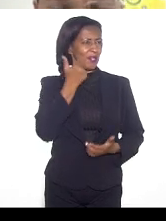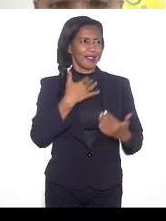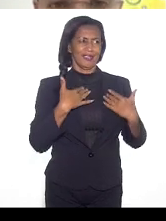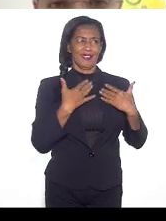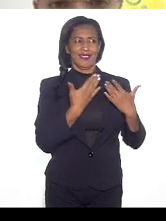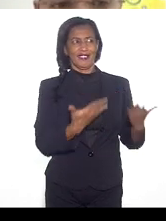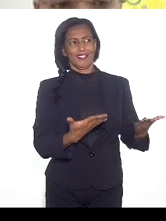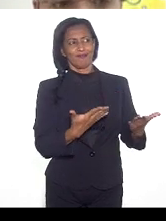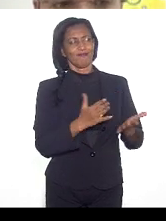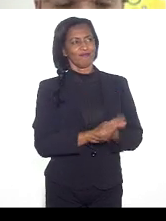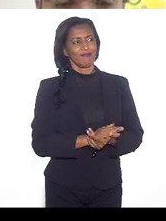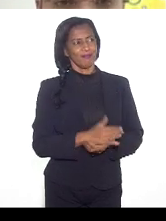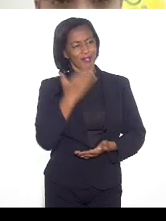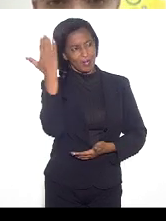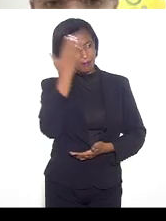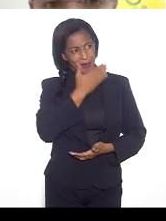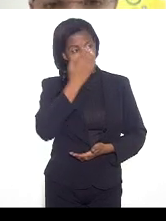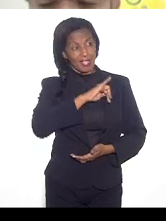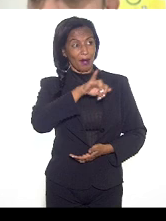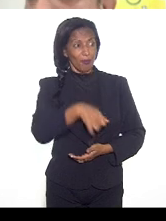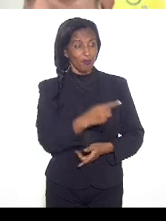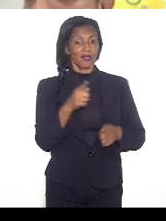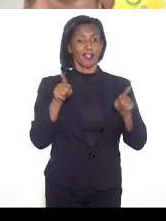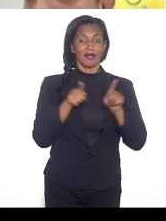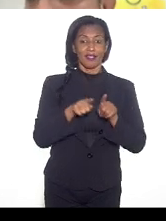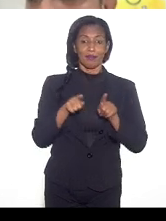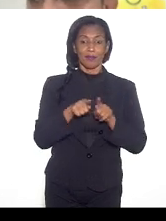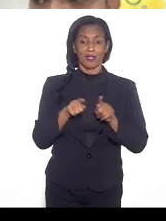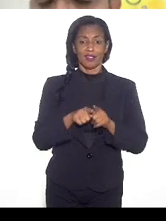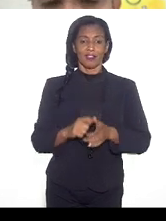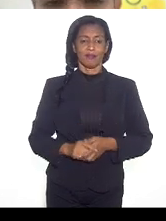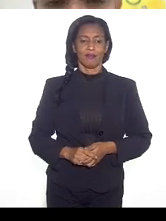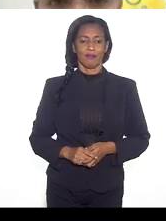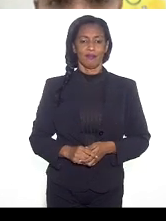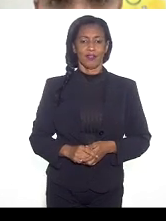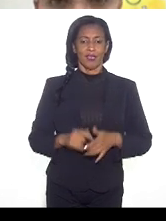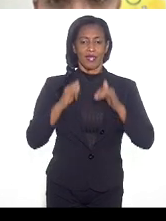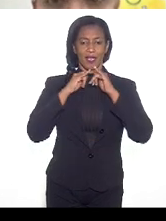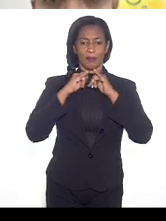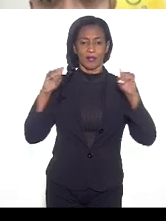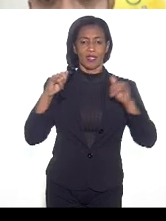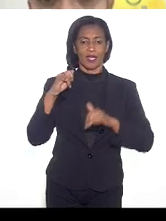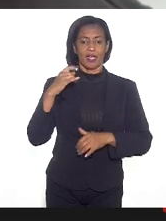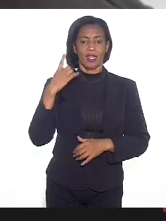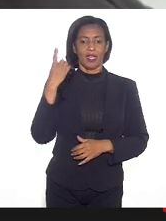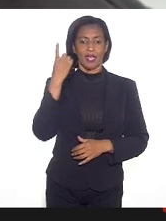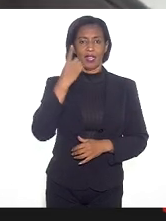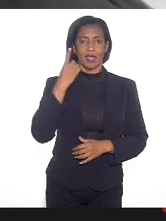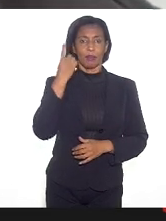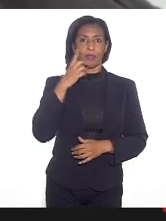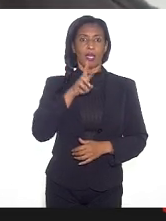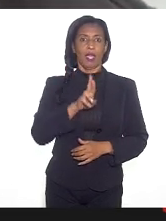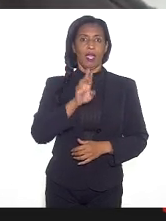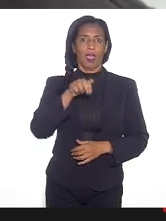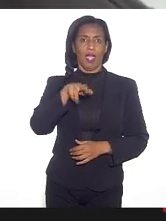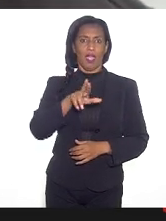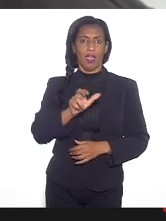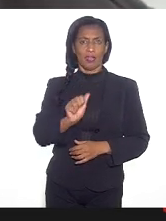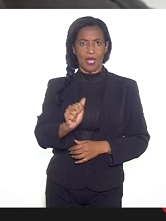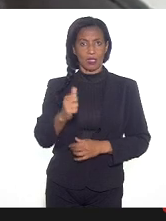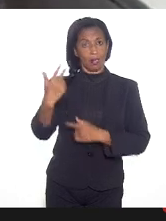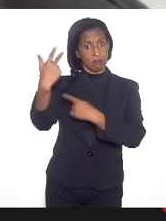Vossa Excelência pela presença e aproveitar também, recebi aqui uma mensagem da deputada Renata Souza, que está